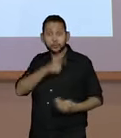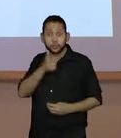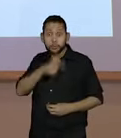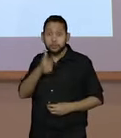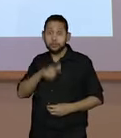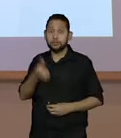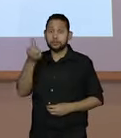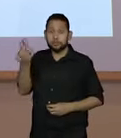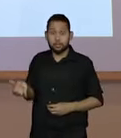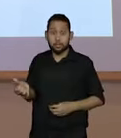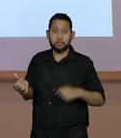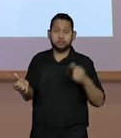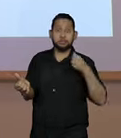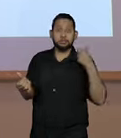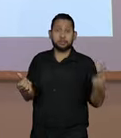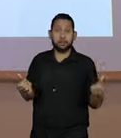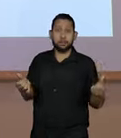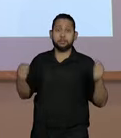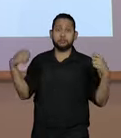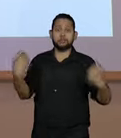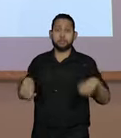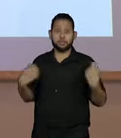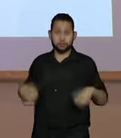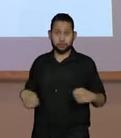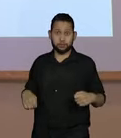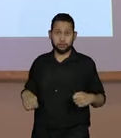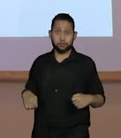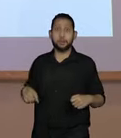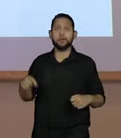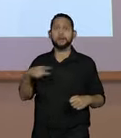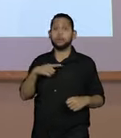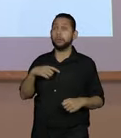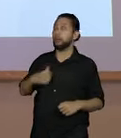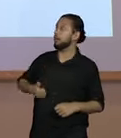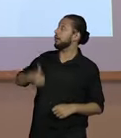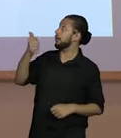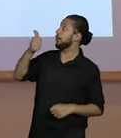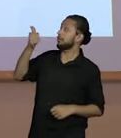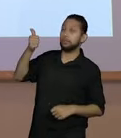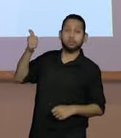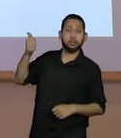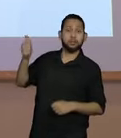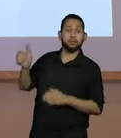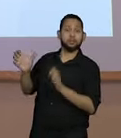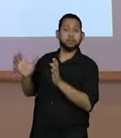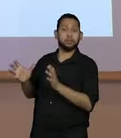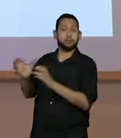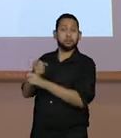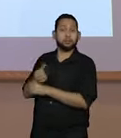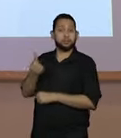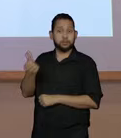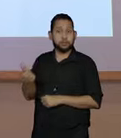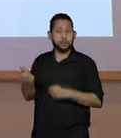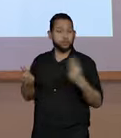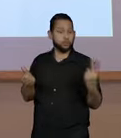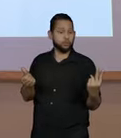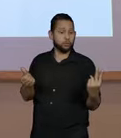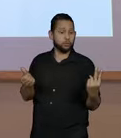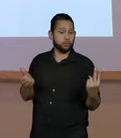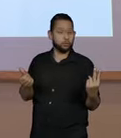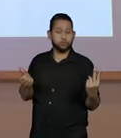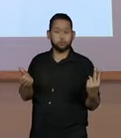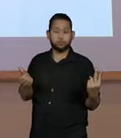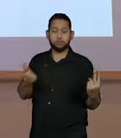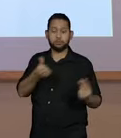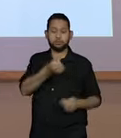o artifício então da divisão. Pegar o total de hidrogênios que nós temos aqui, que são 6, e dividir por